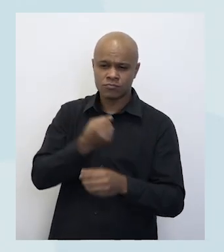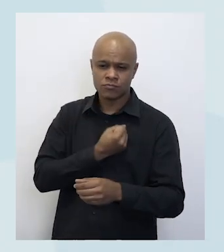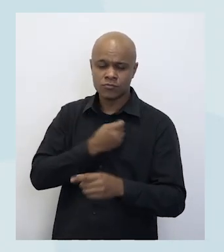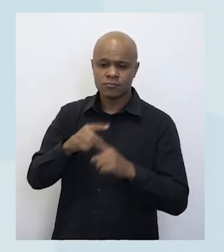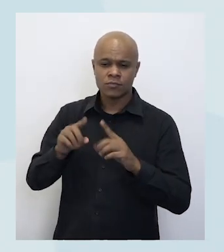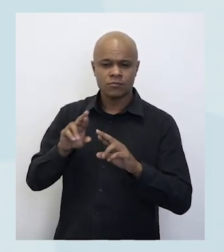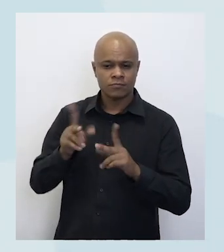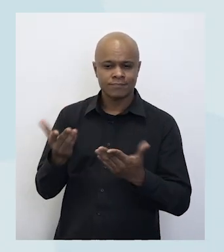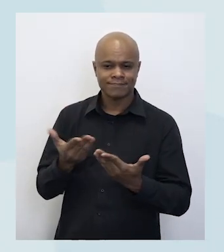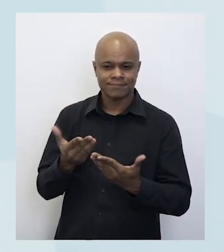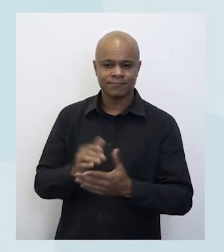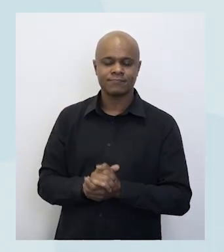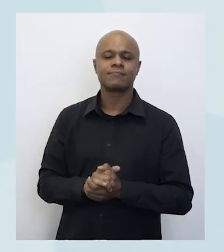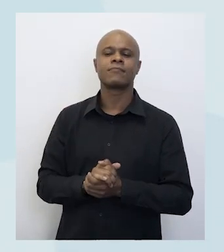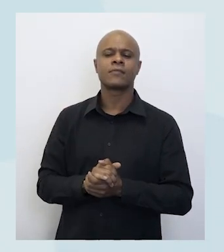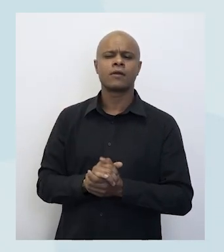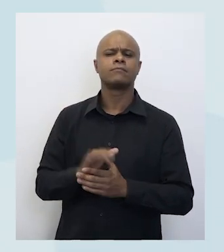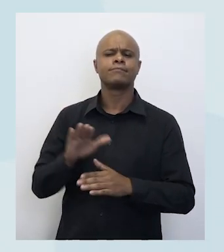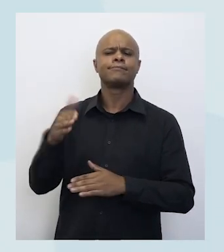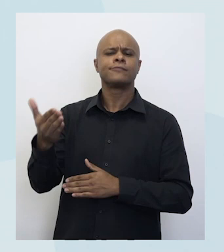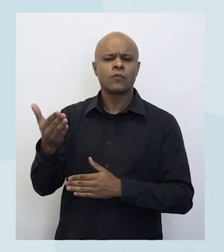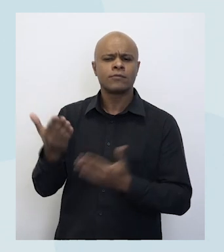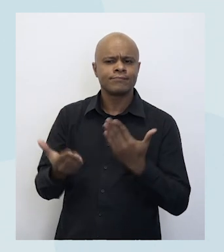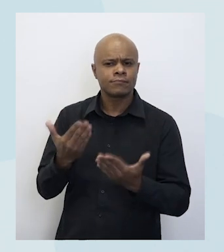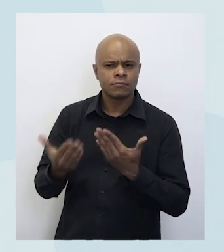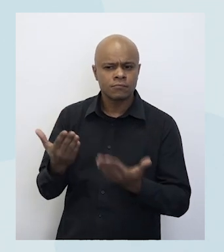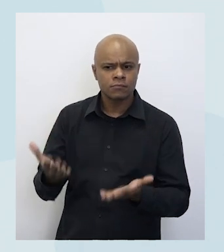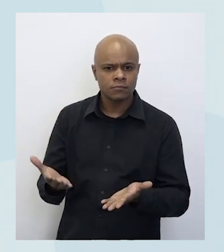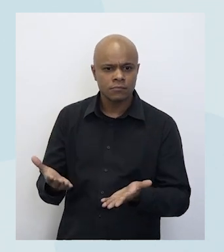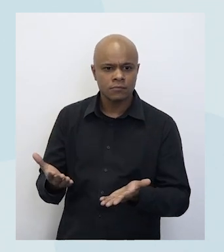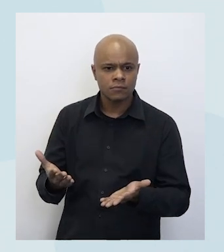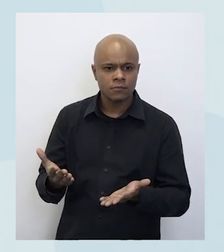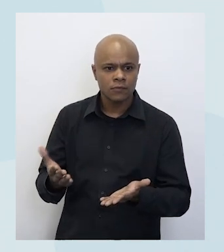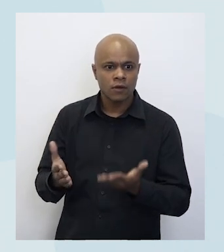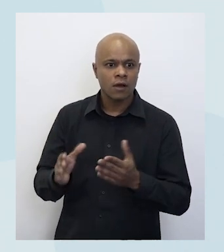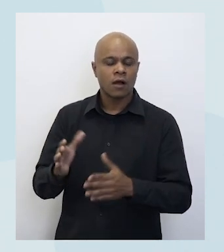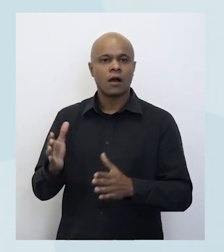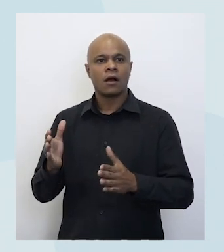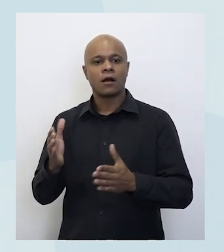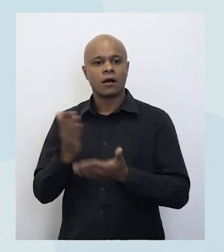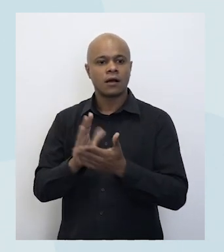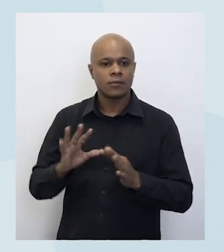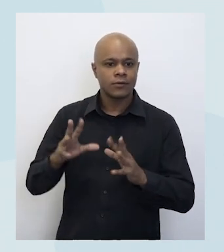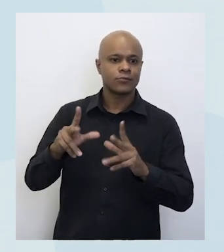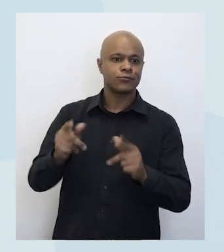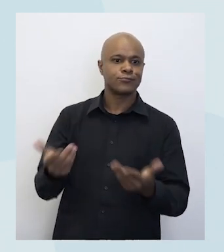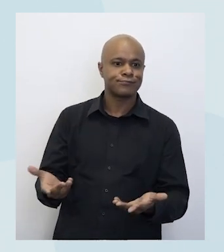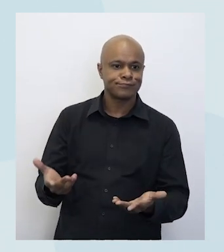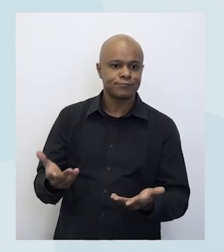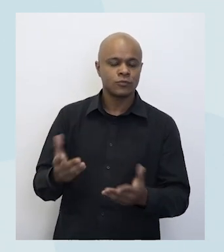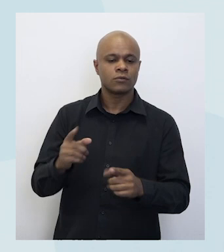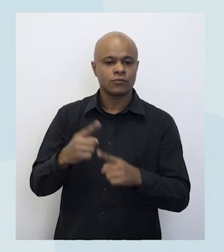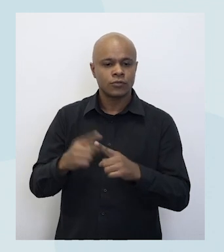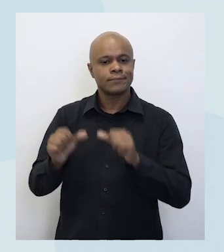vão entrar no equilíbrio. Que hora é essa? É aquela hora que eu não tenho nem mais consumo de reagente, nem mais produção do produto. Ele